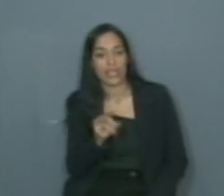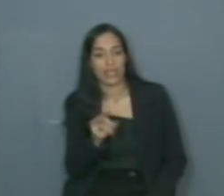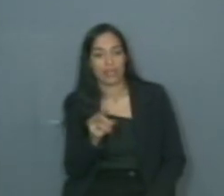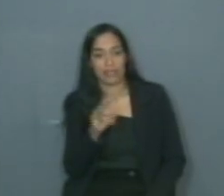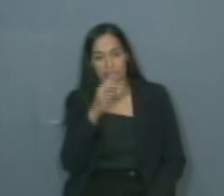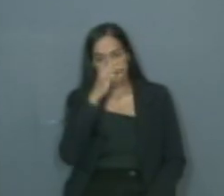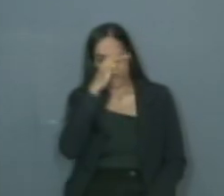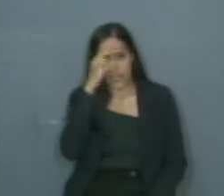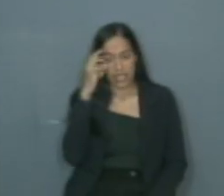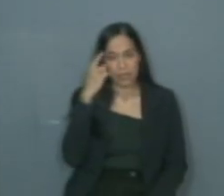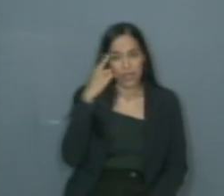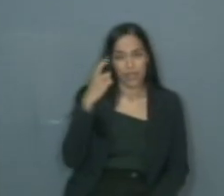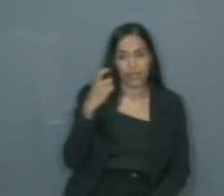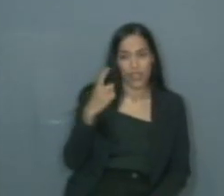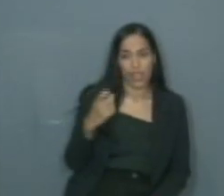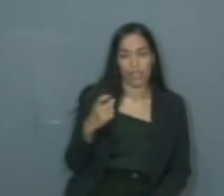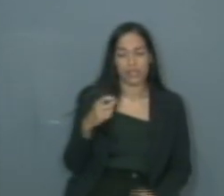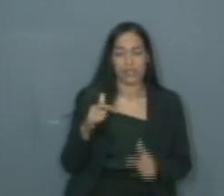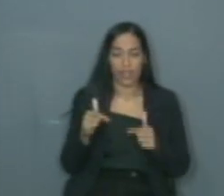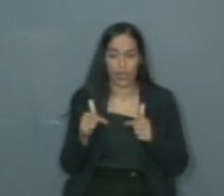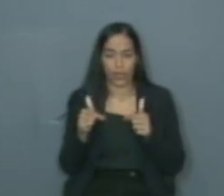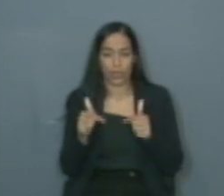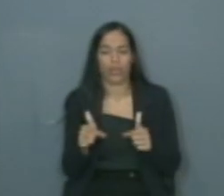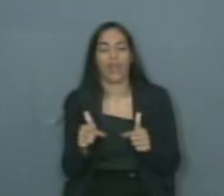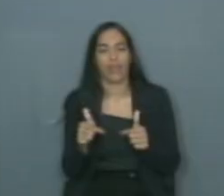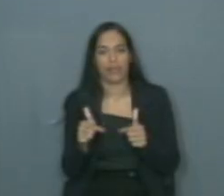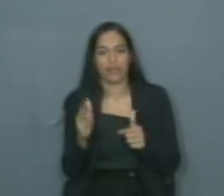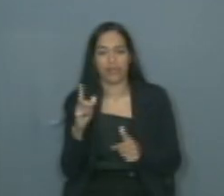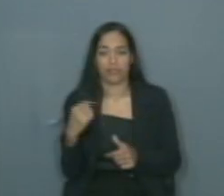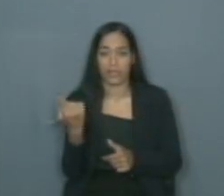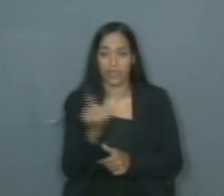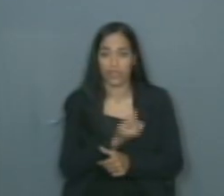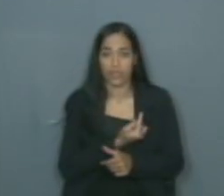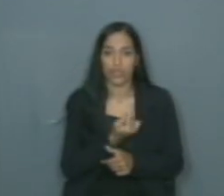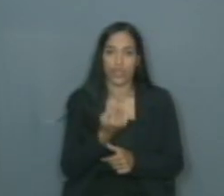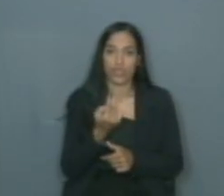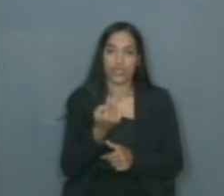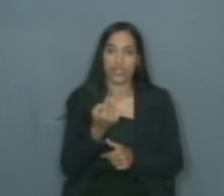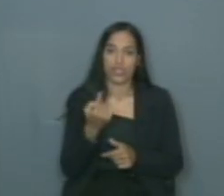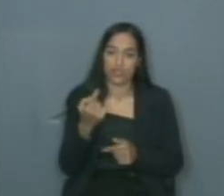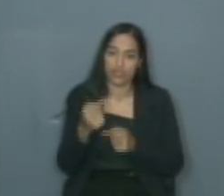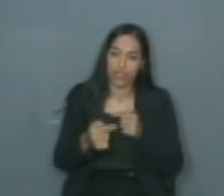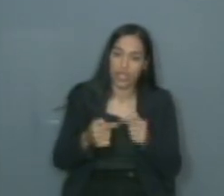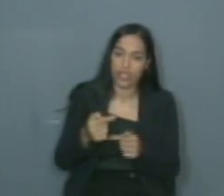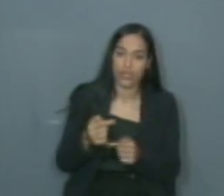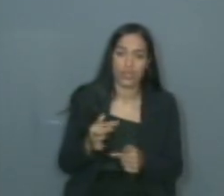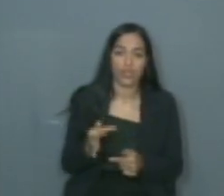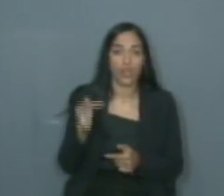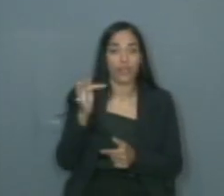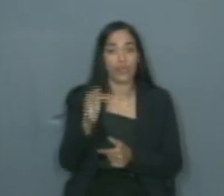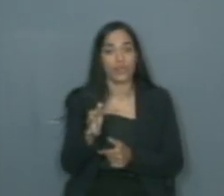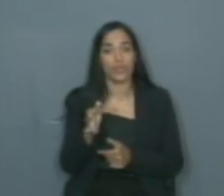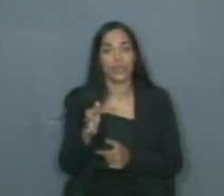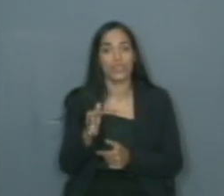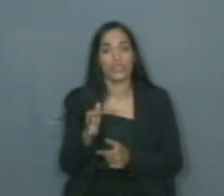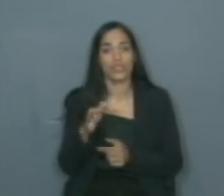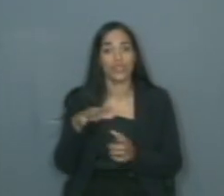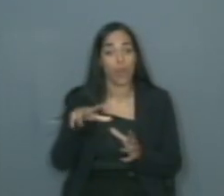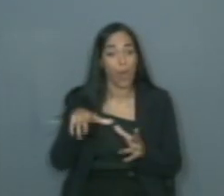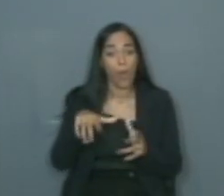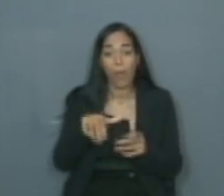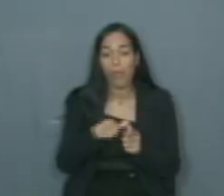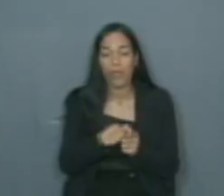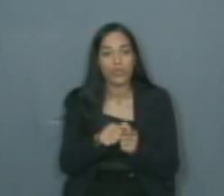gente precisa lutar para deixar para as nossas gerações futuras um mundo menos